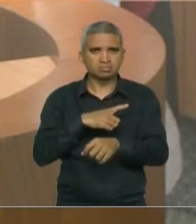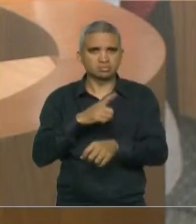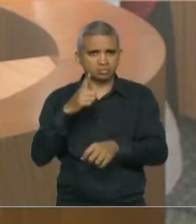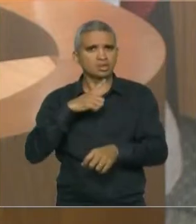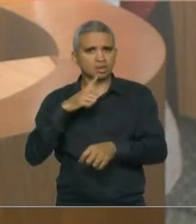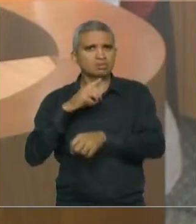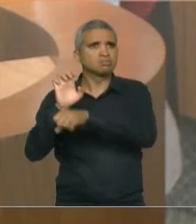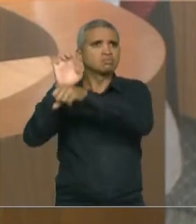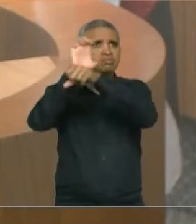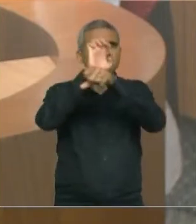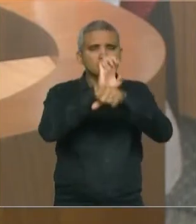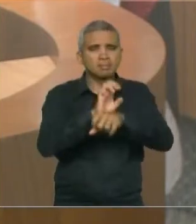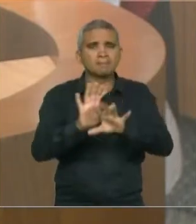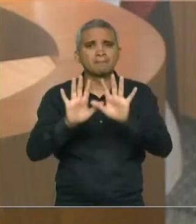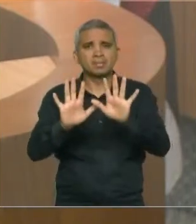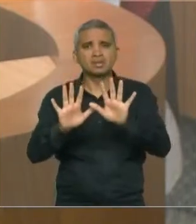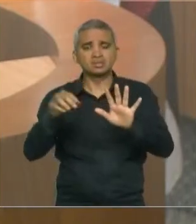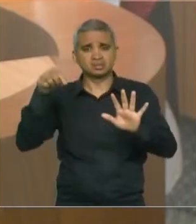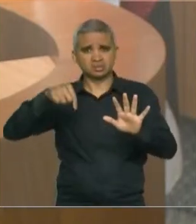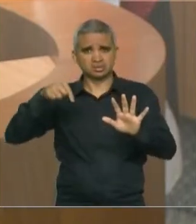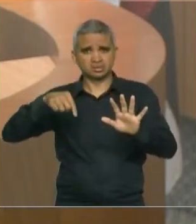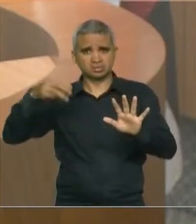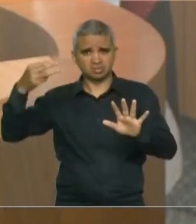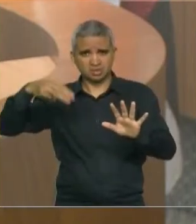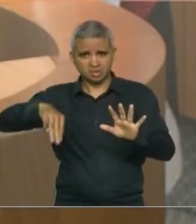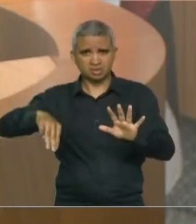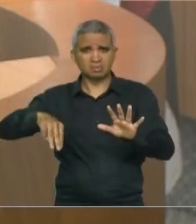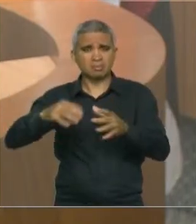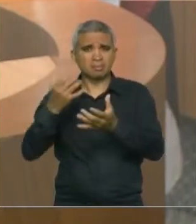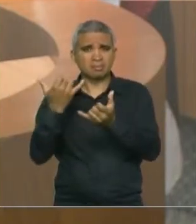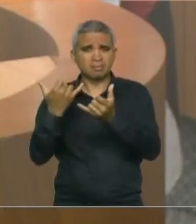da Bahia. Na Bahia, um consórcio,